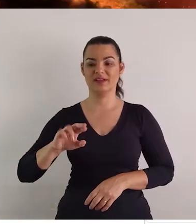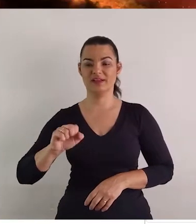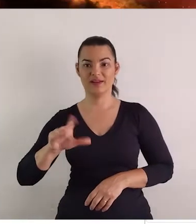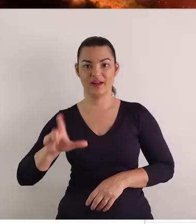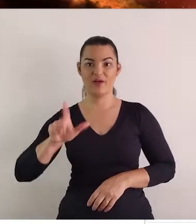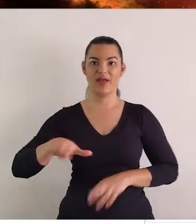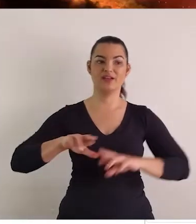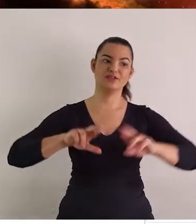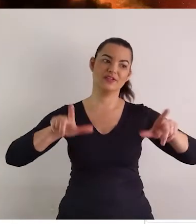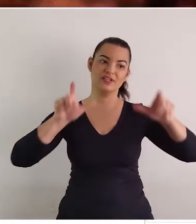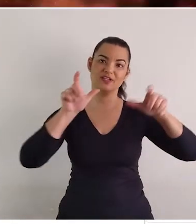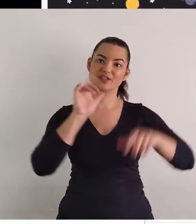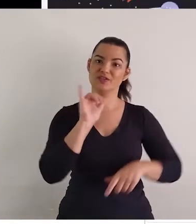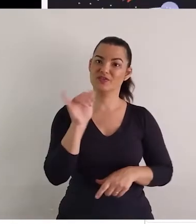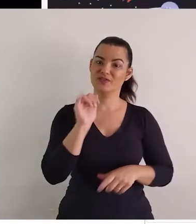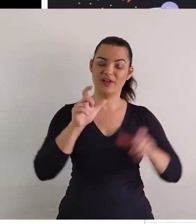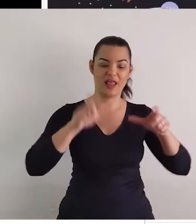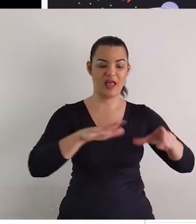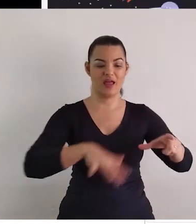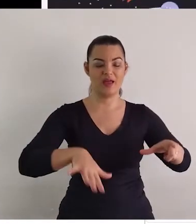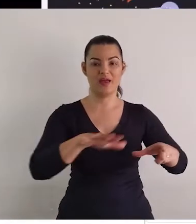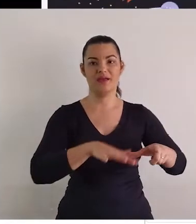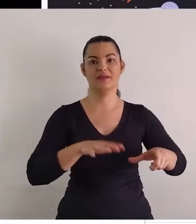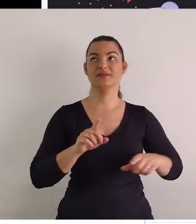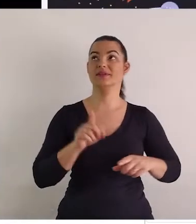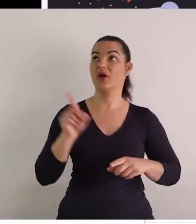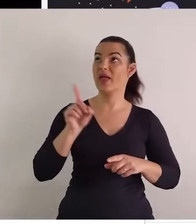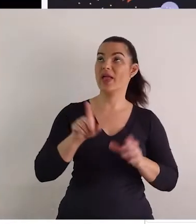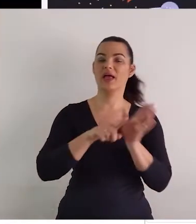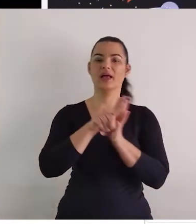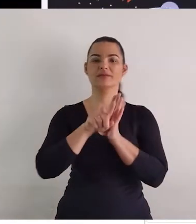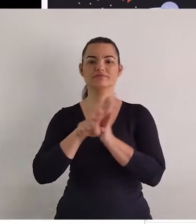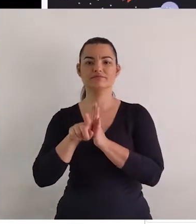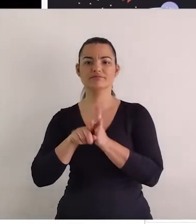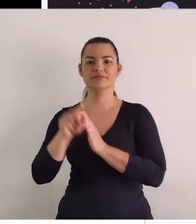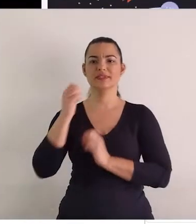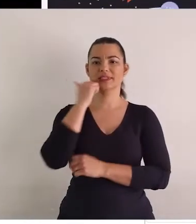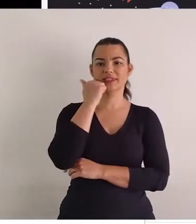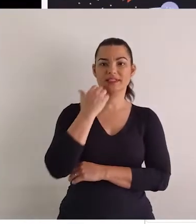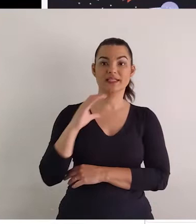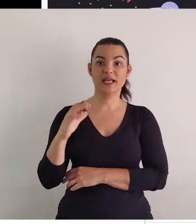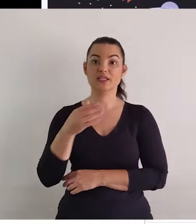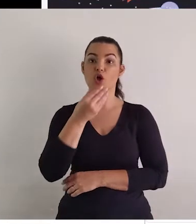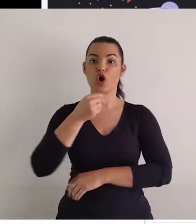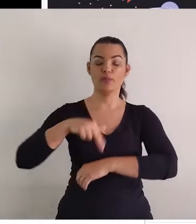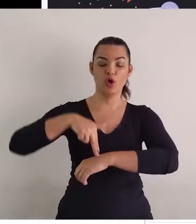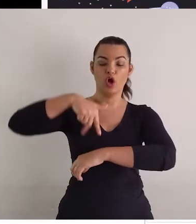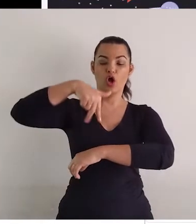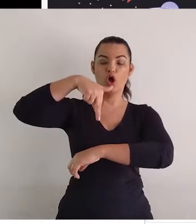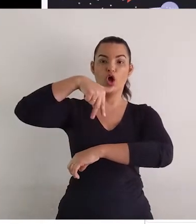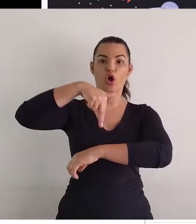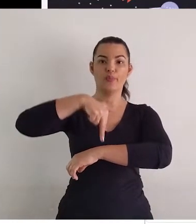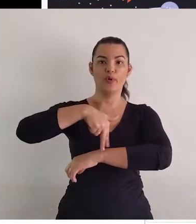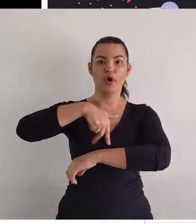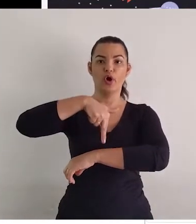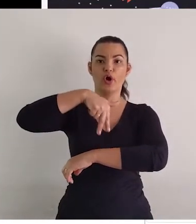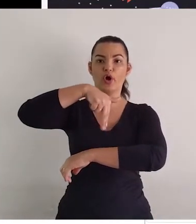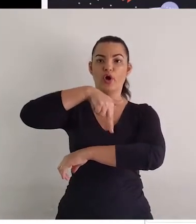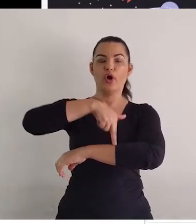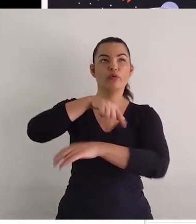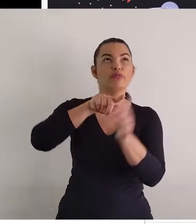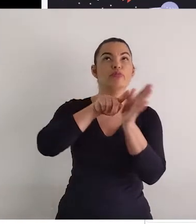Esse espaço aqui estudado pela ciência, investigado lá pelos astronautas. Então, olha que legal.